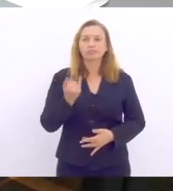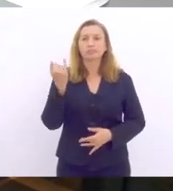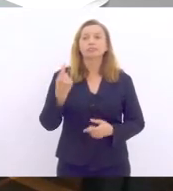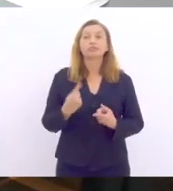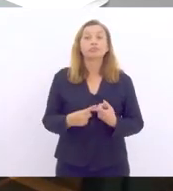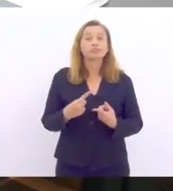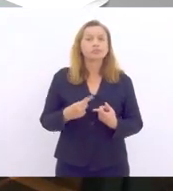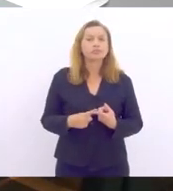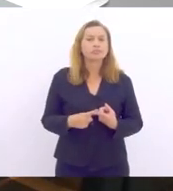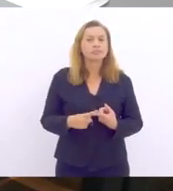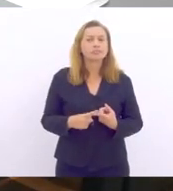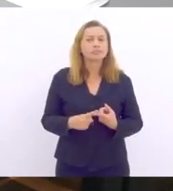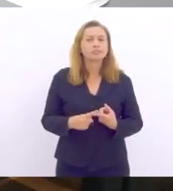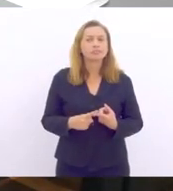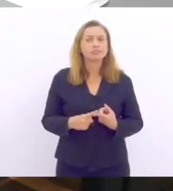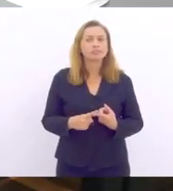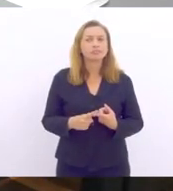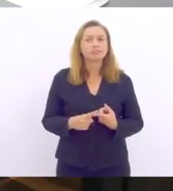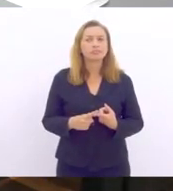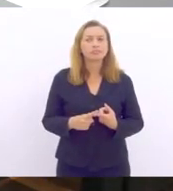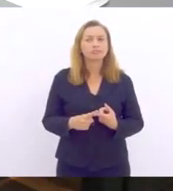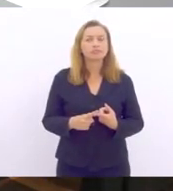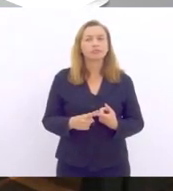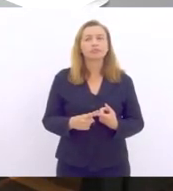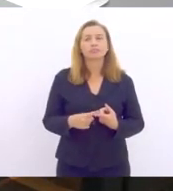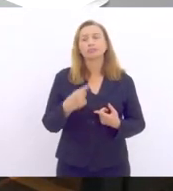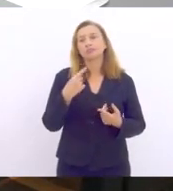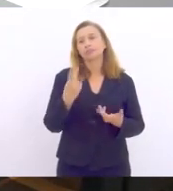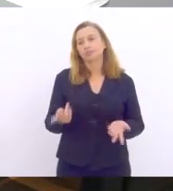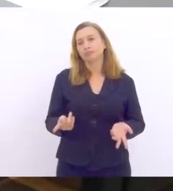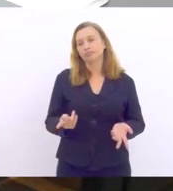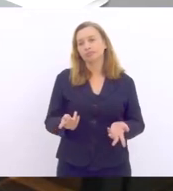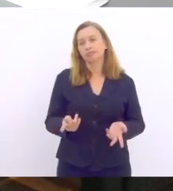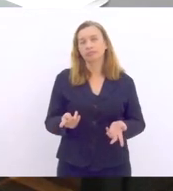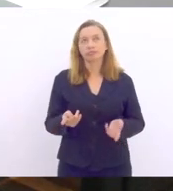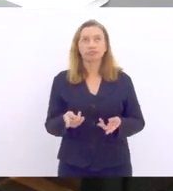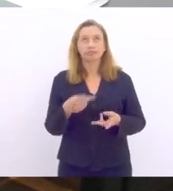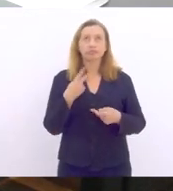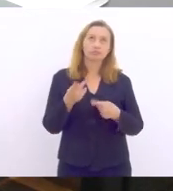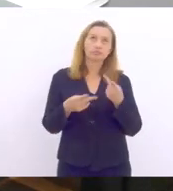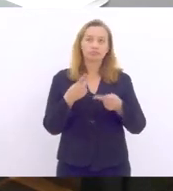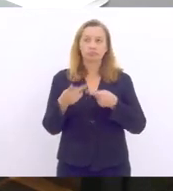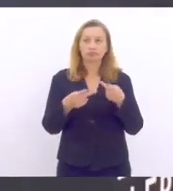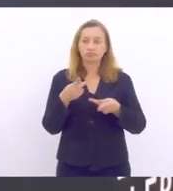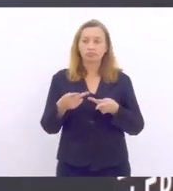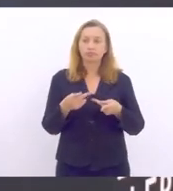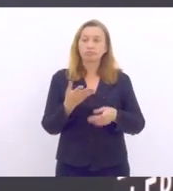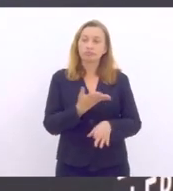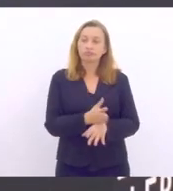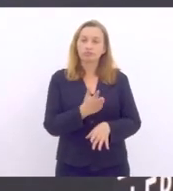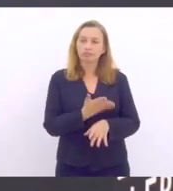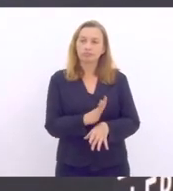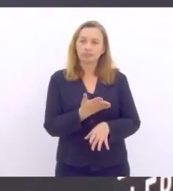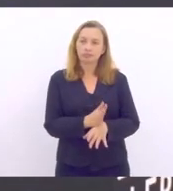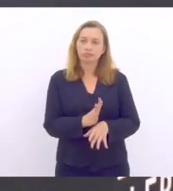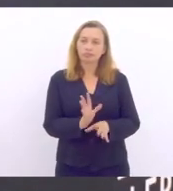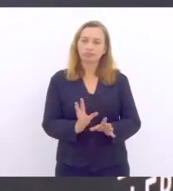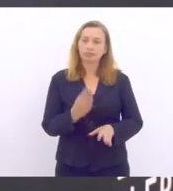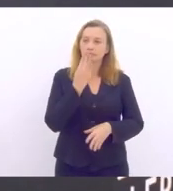porque, senão, nós ficaremos aqui no plano da mera retórica. E, na vida prática, as